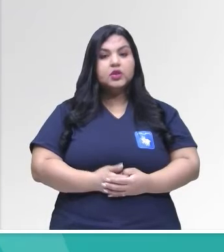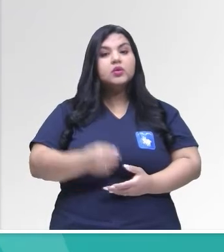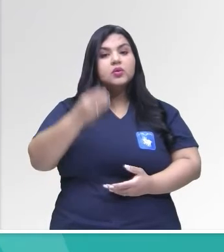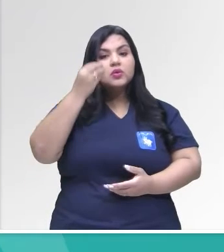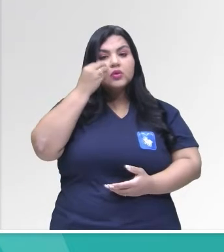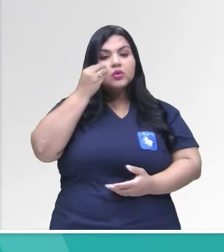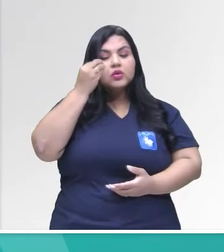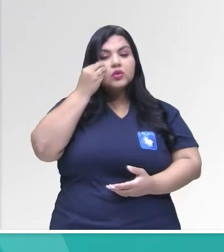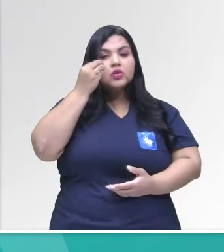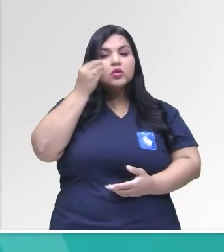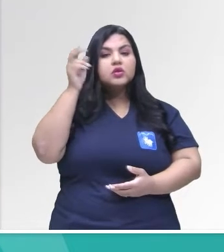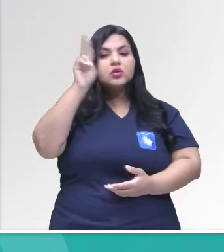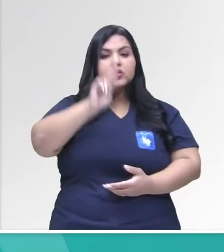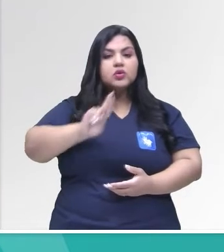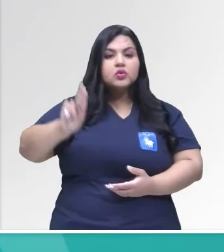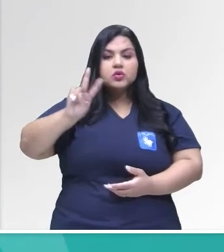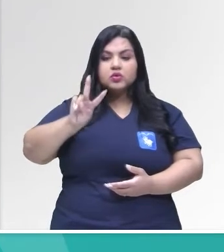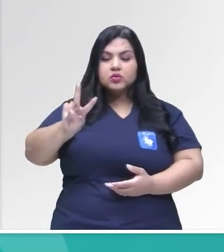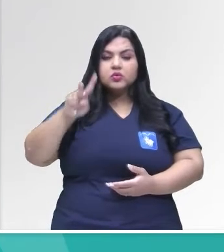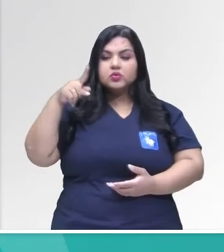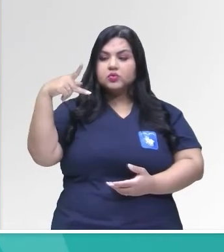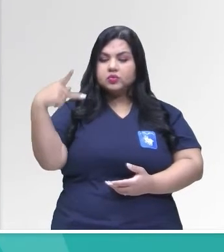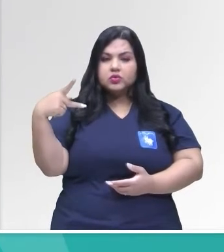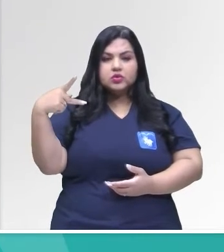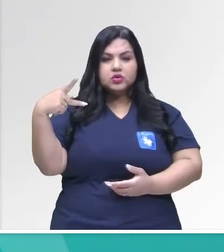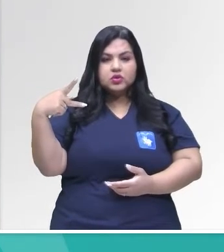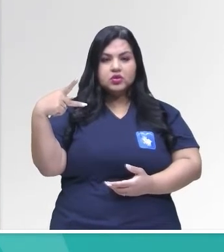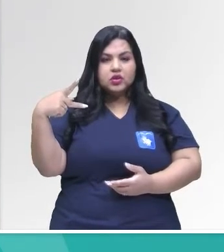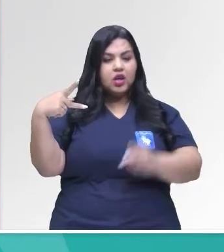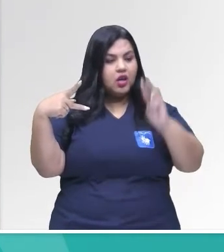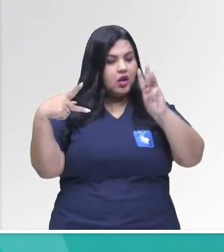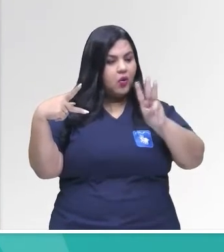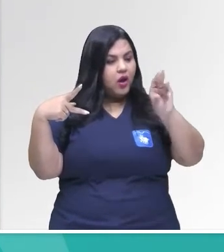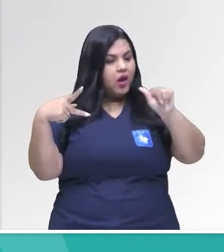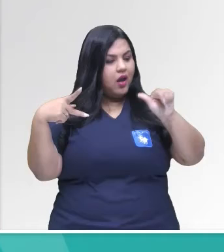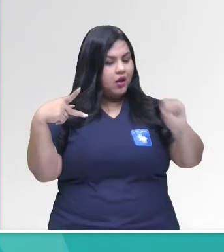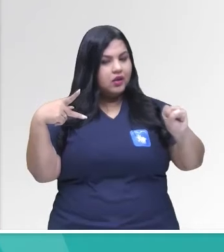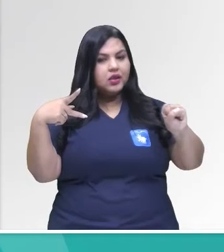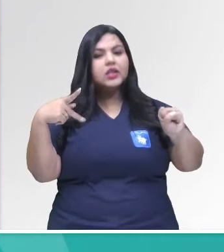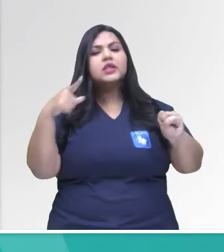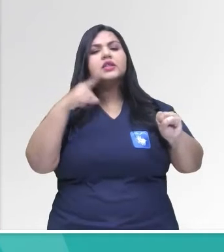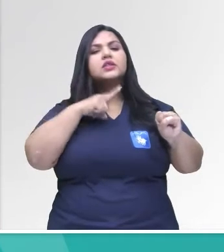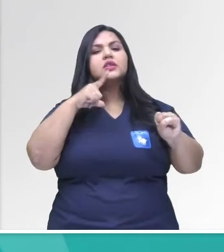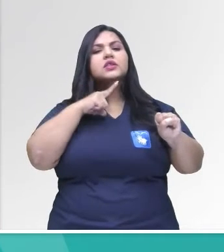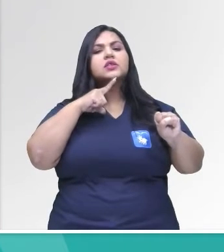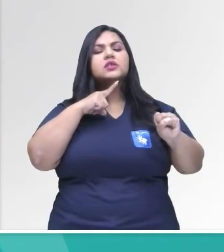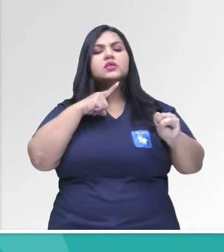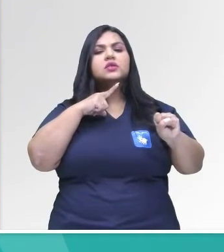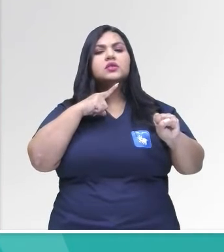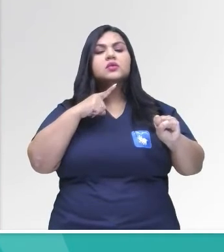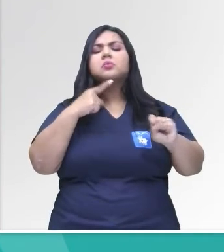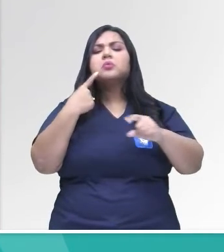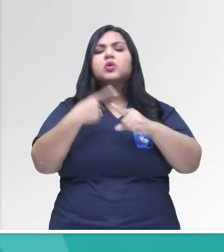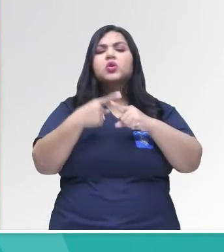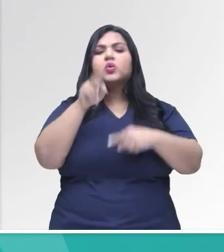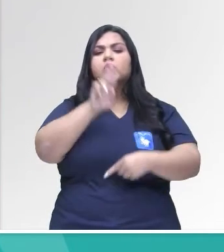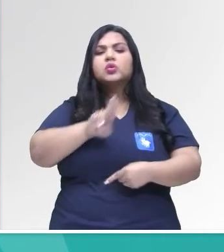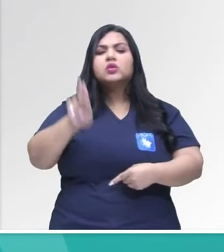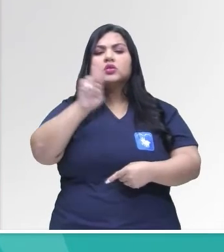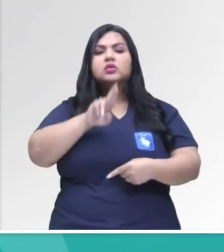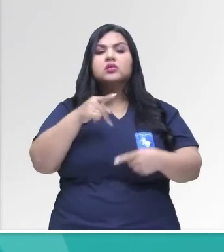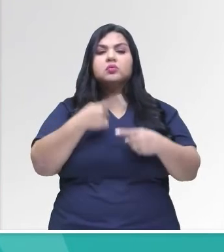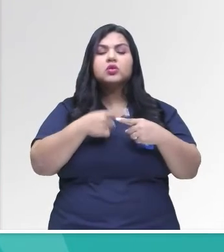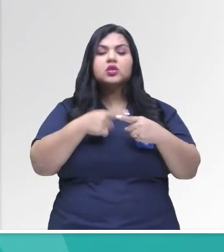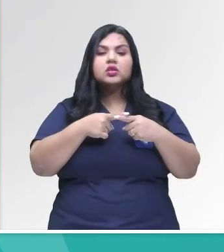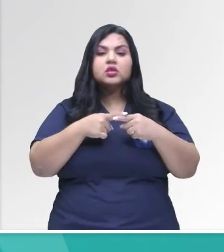aqui o uso da voz passiva. E eu tenho... Por que eu estou utilizando o was mesmo, pessoal? Porque o meu